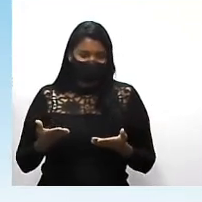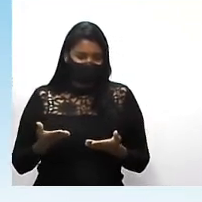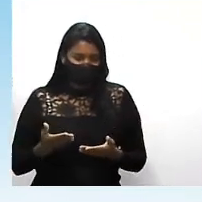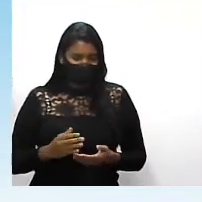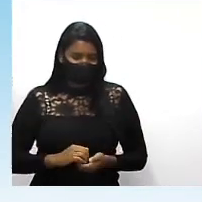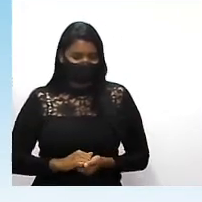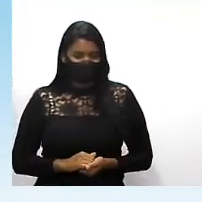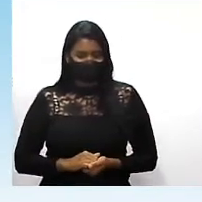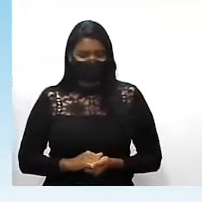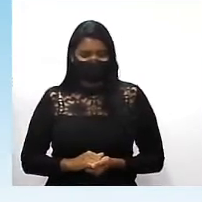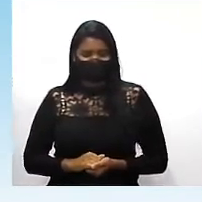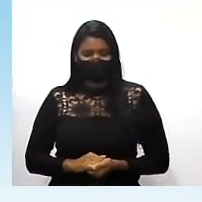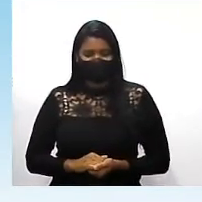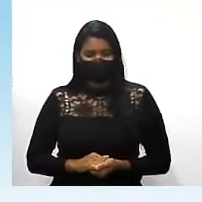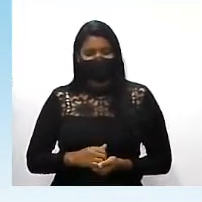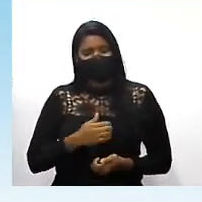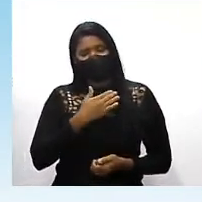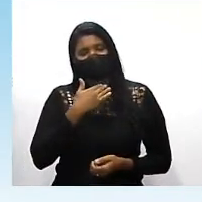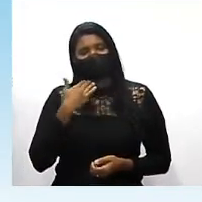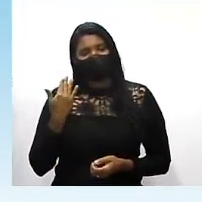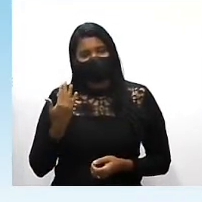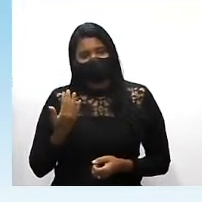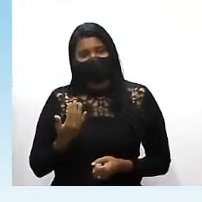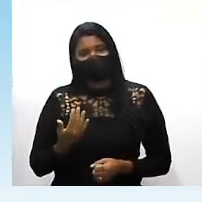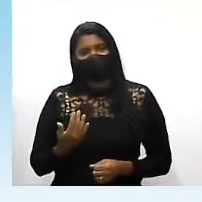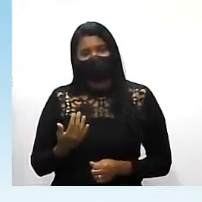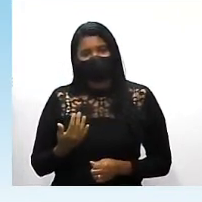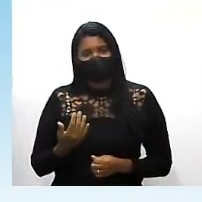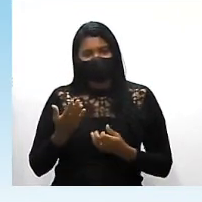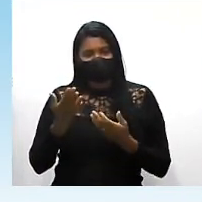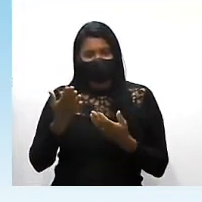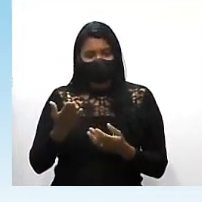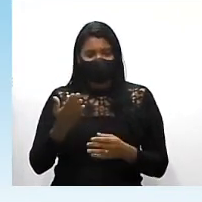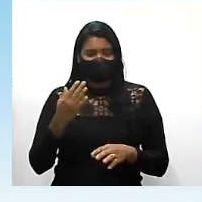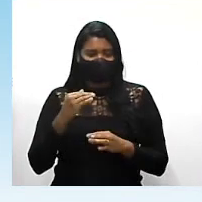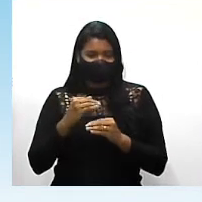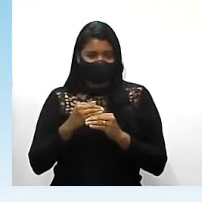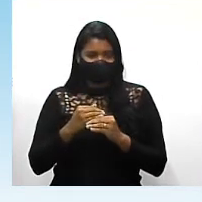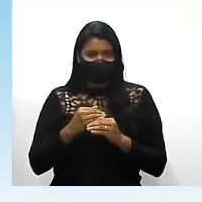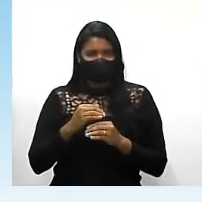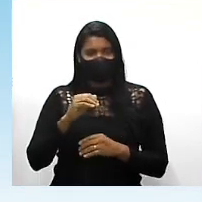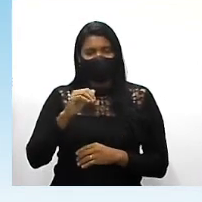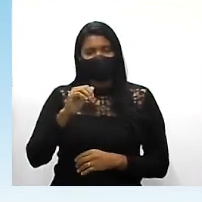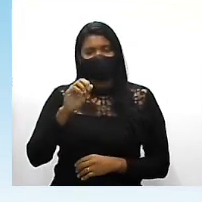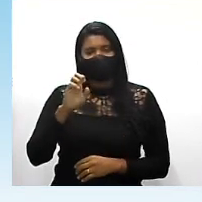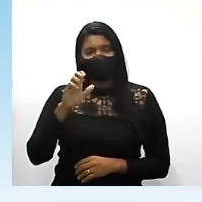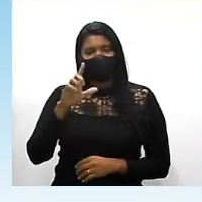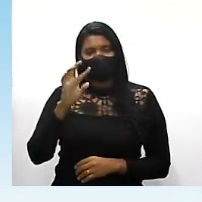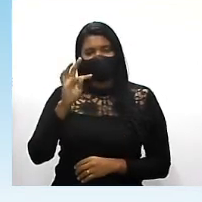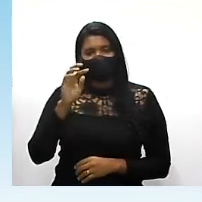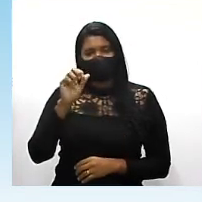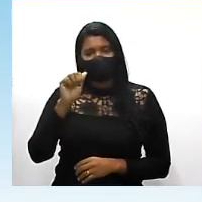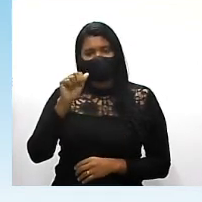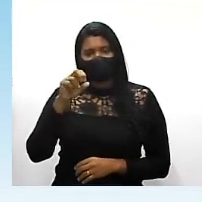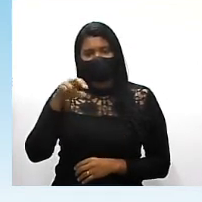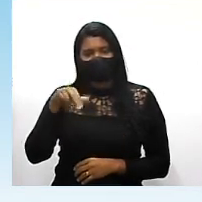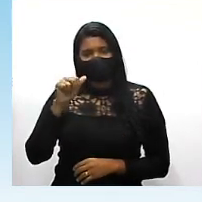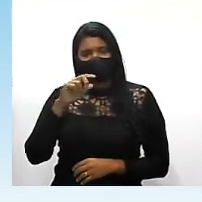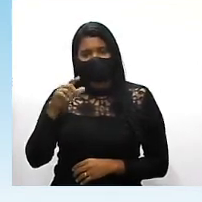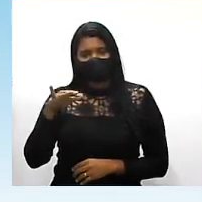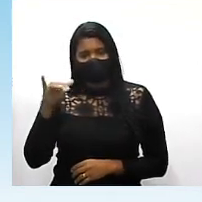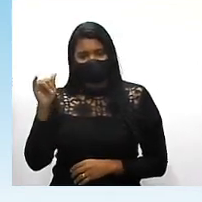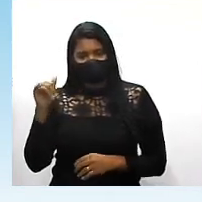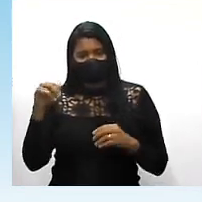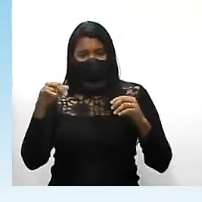questão da morte, não é? Seja pelo processo da eutanásia, que é uma referência